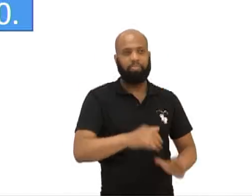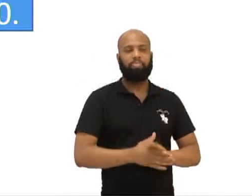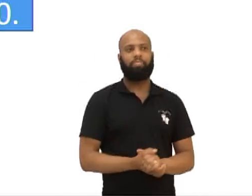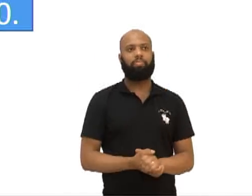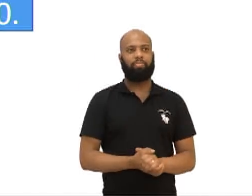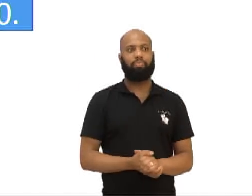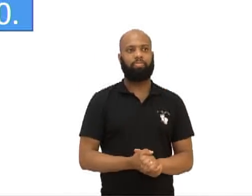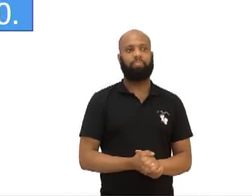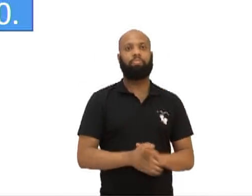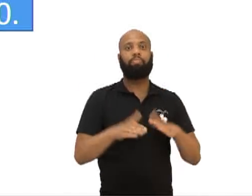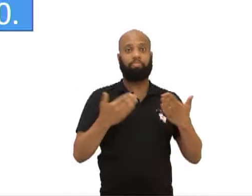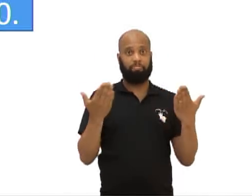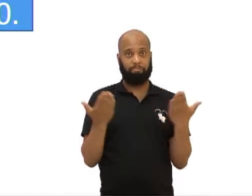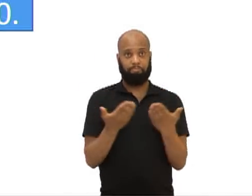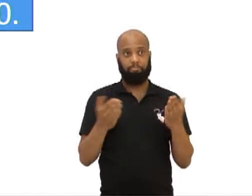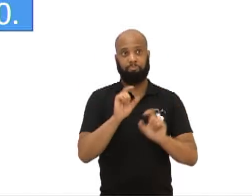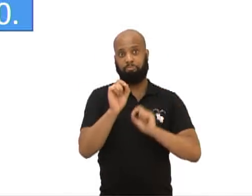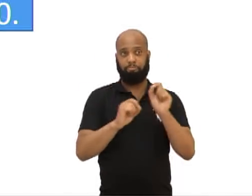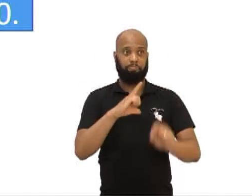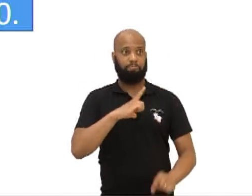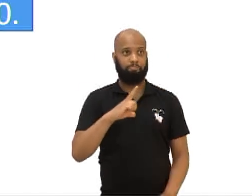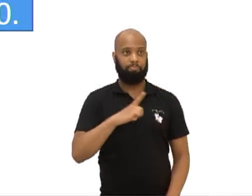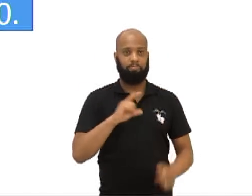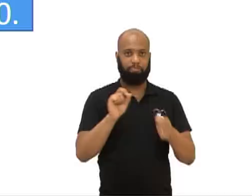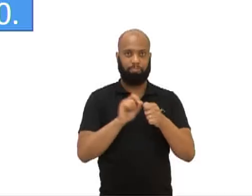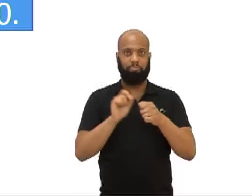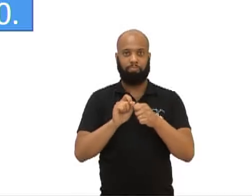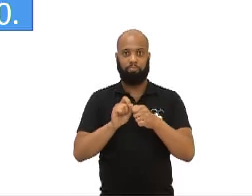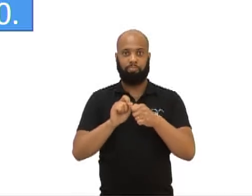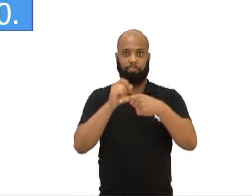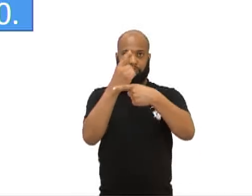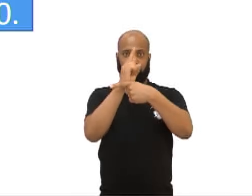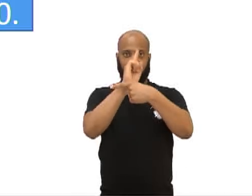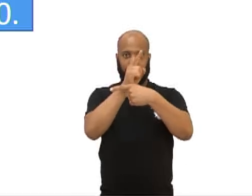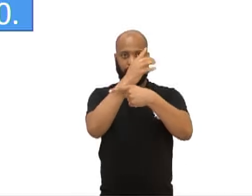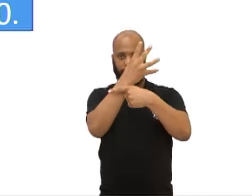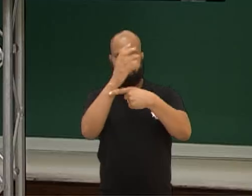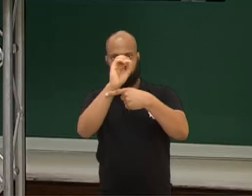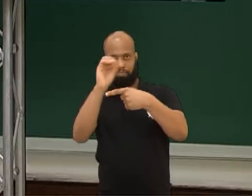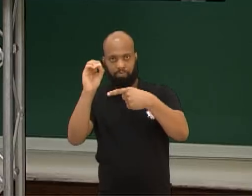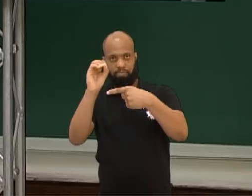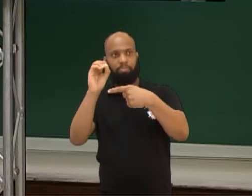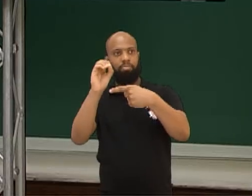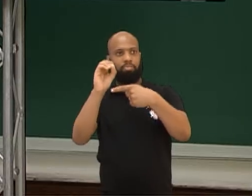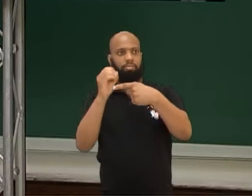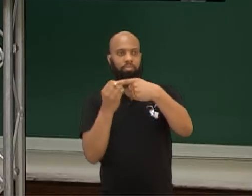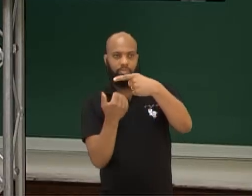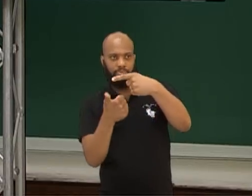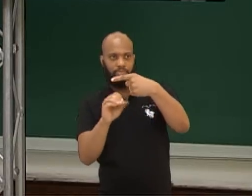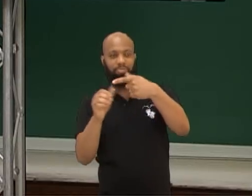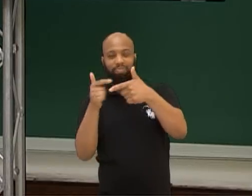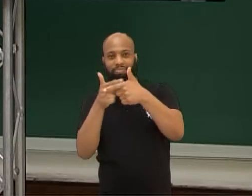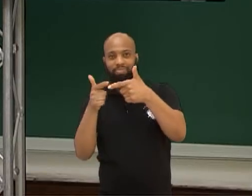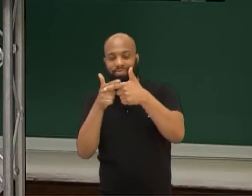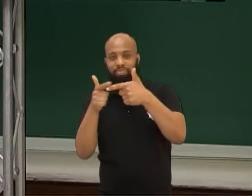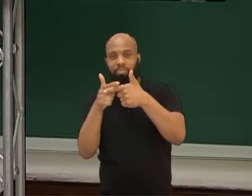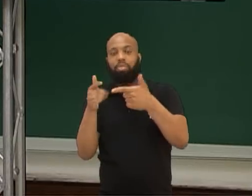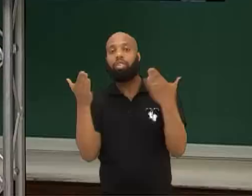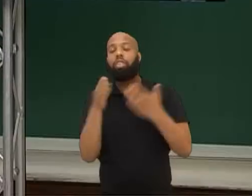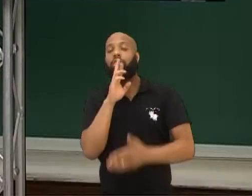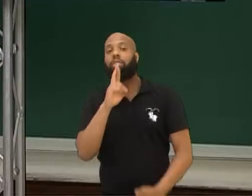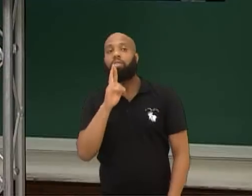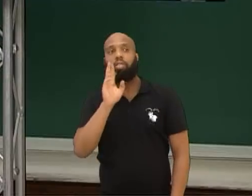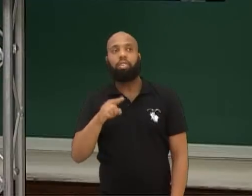AI. Então, ó, divido ambos por 10, 144 graus. Então, cada ângulo